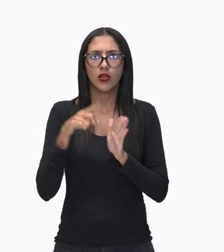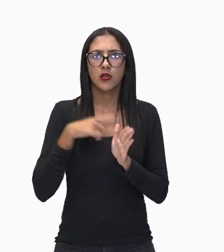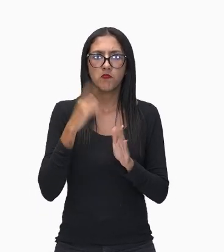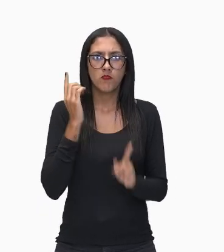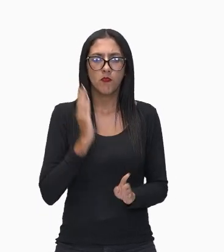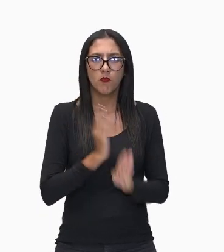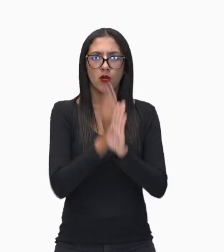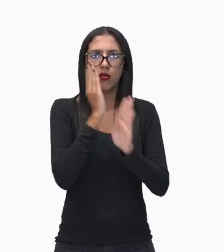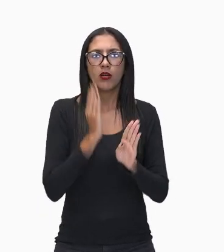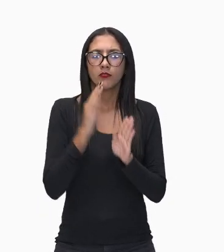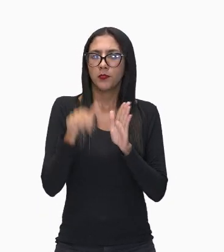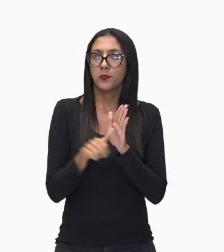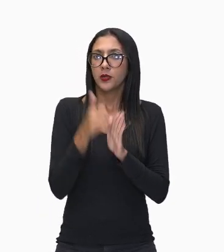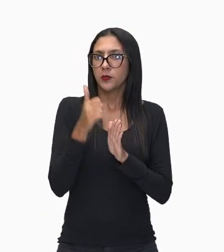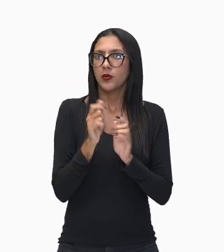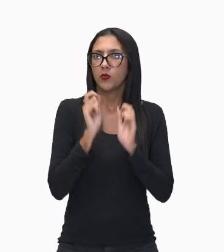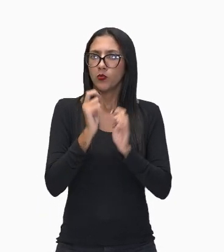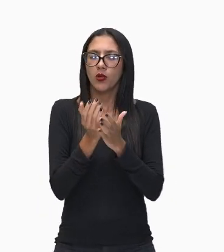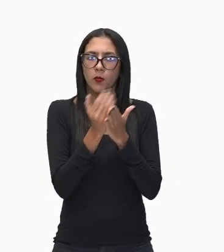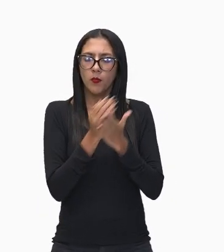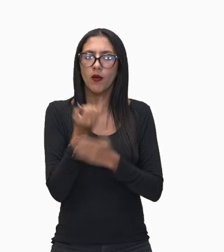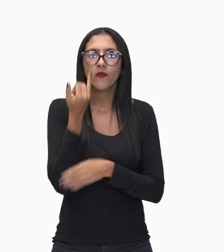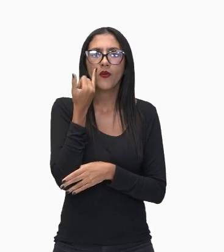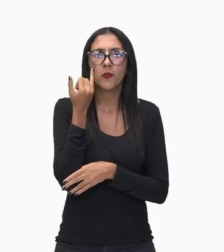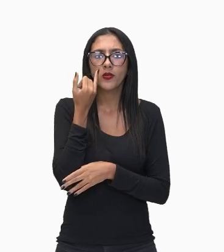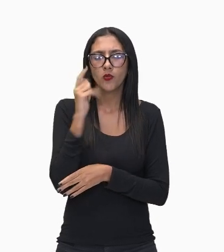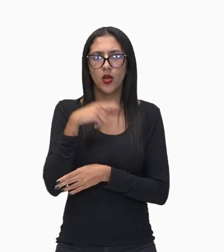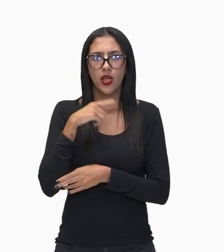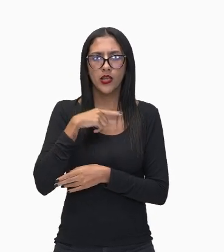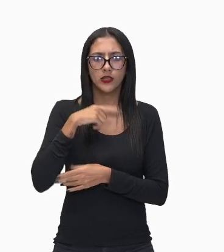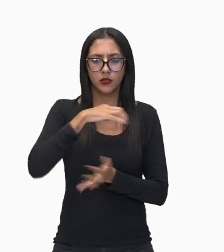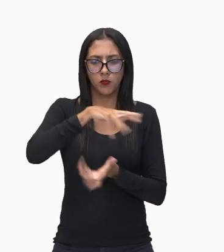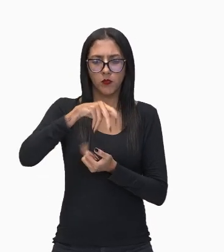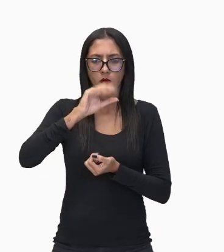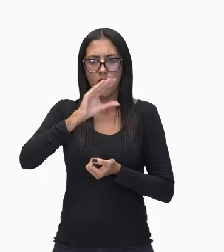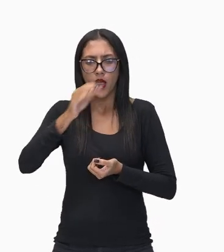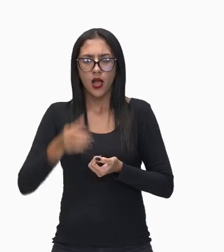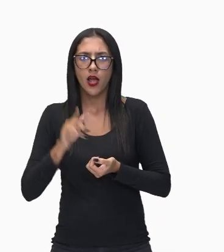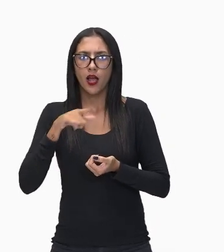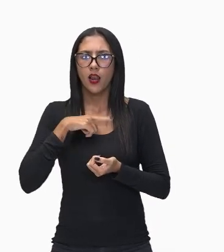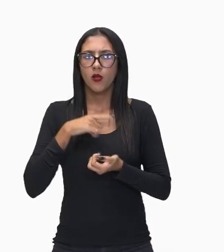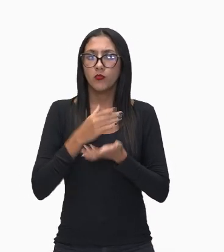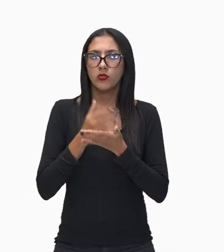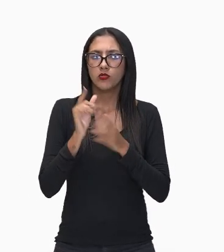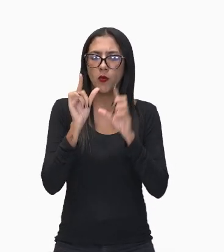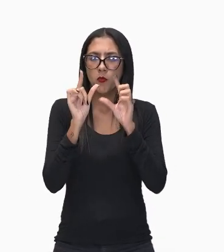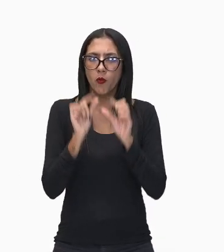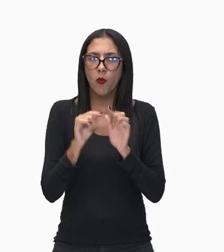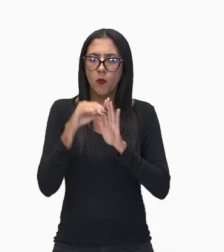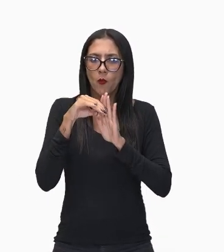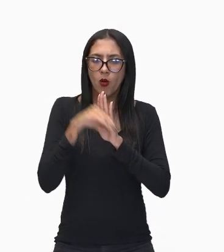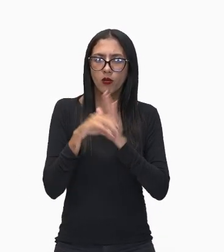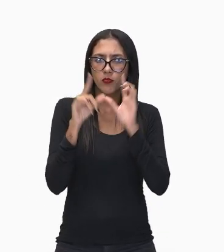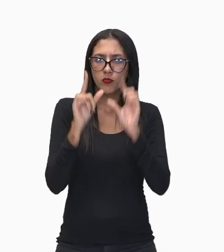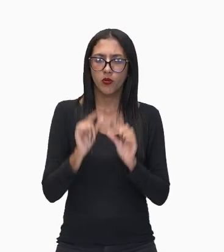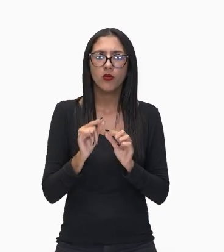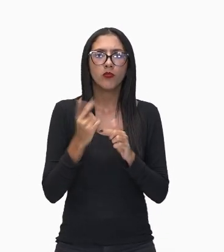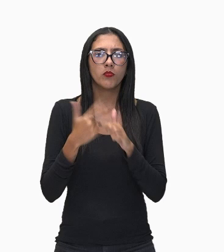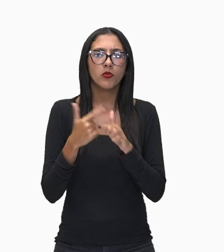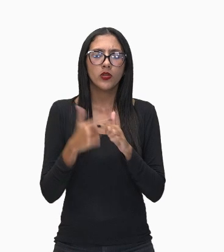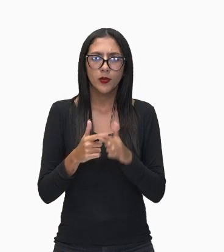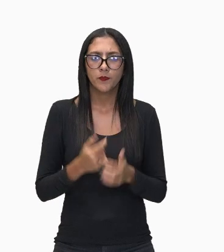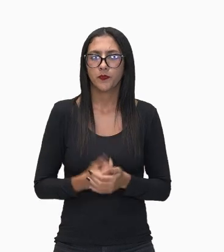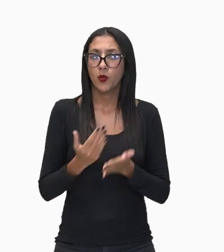constatação, né, de que essa camada ela estava sendo reduzida, né, principalmente devido à emissão de substâncias